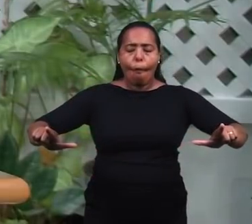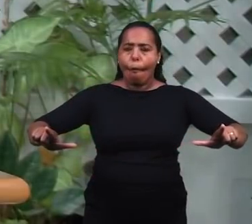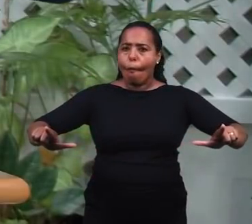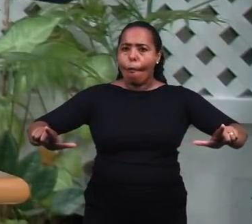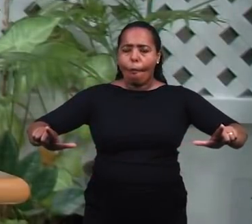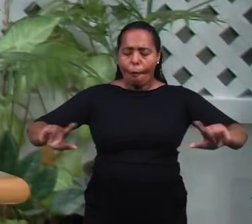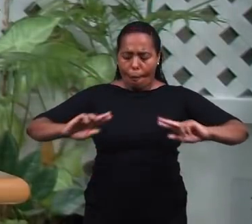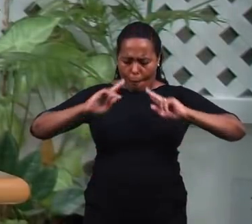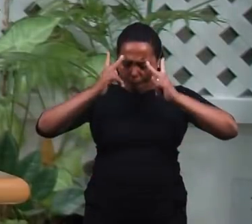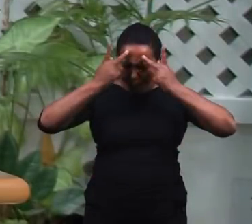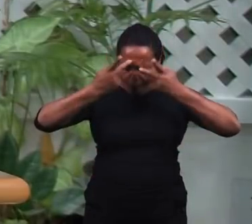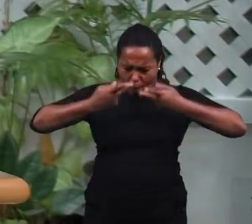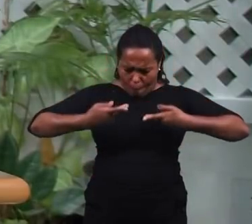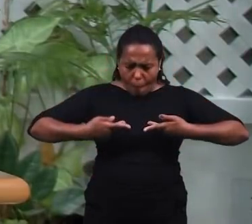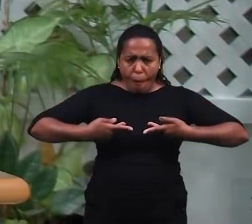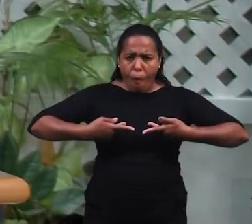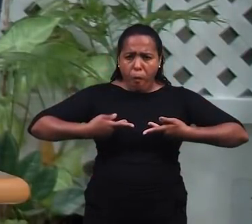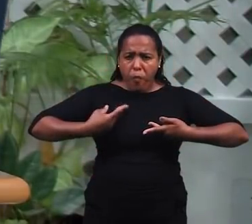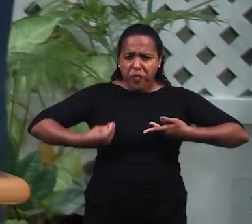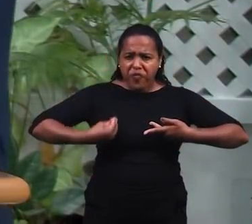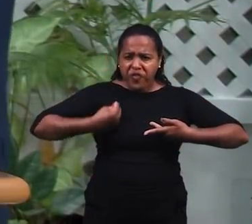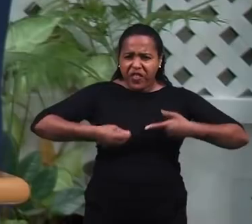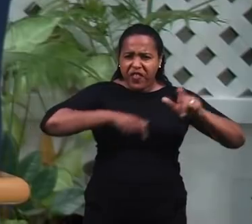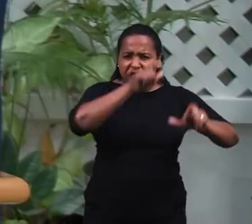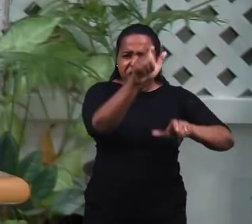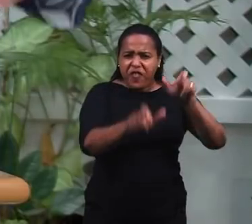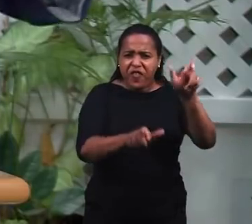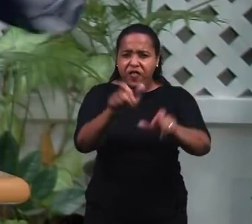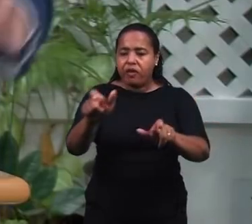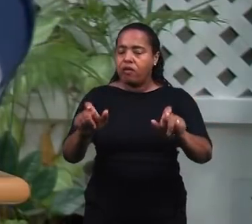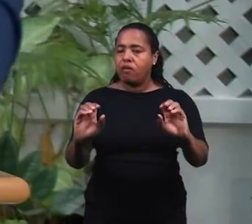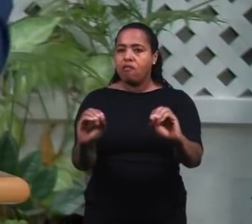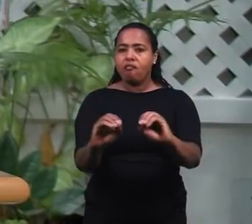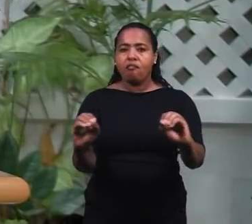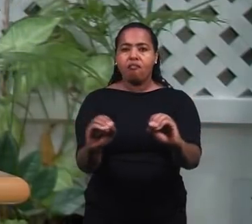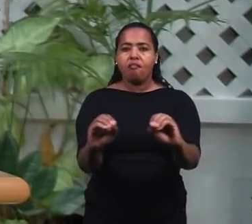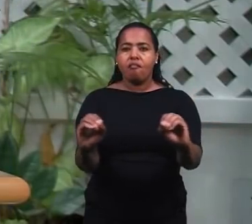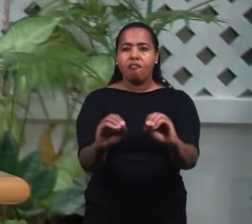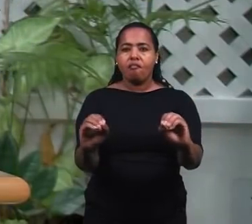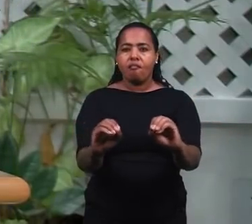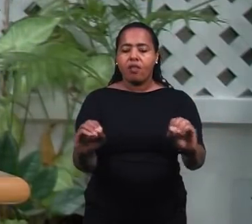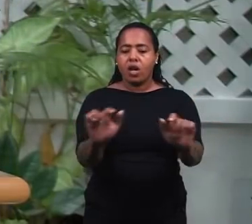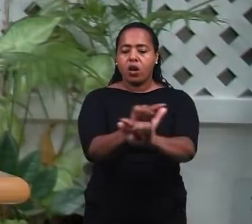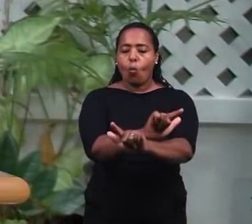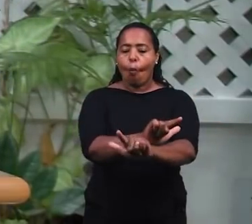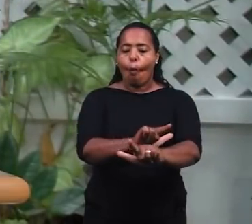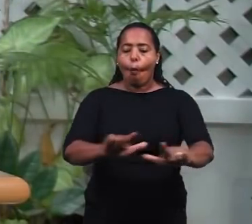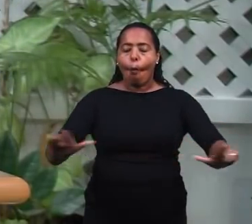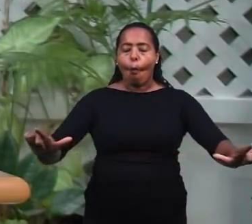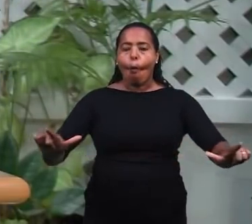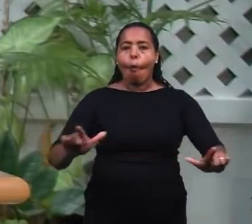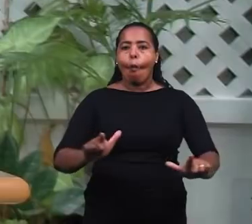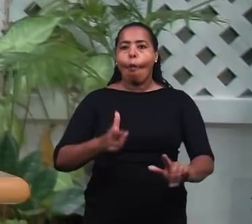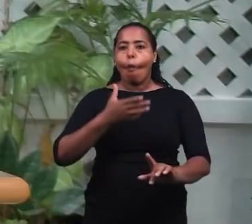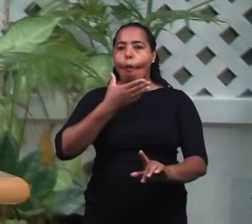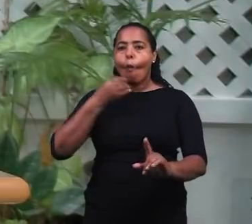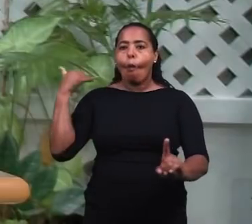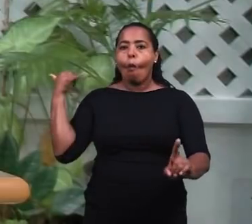sem vida, como existem planetas que não têm vida. A visão de